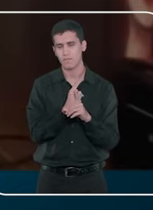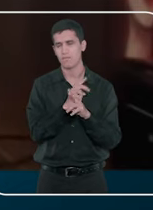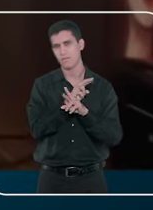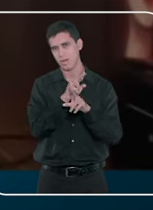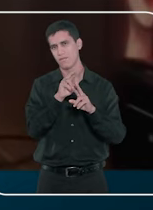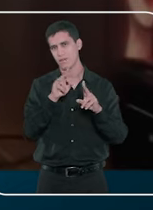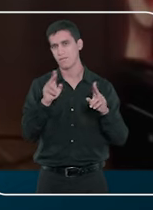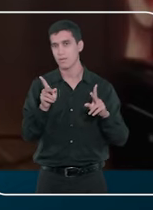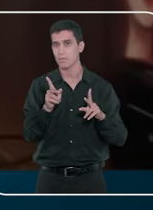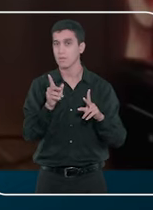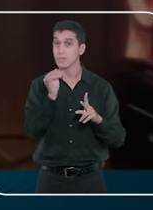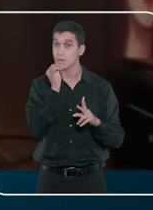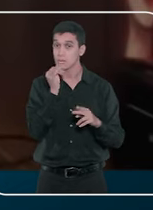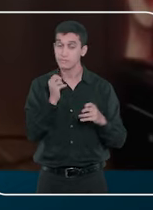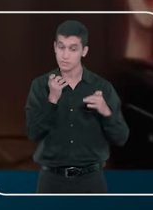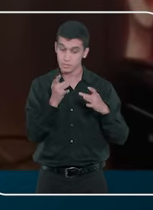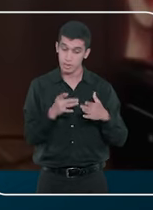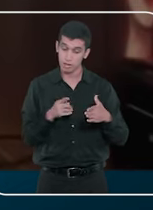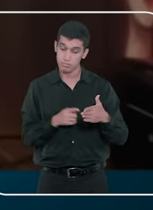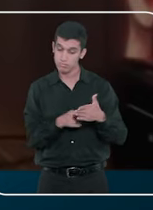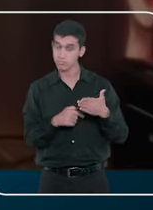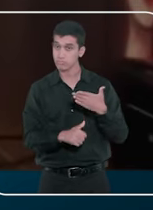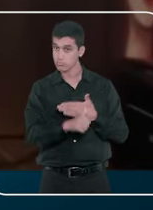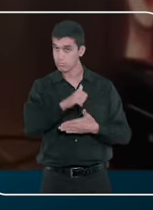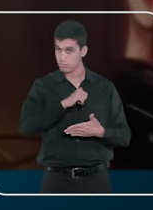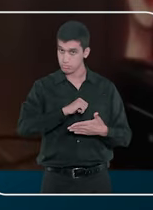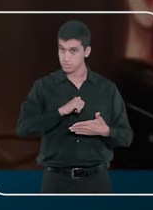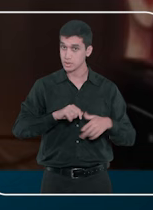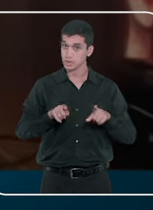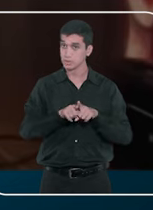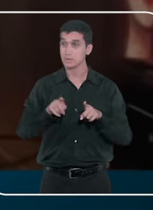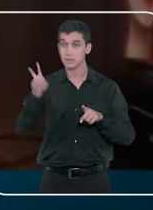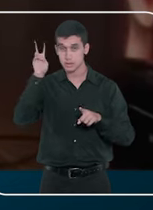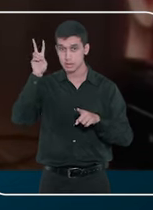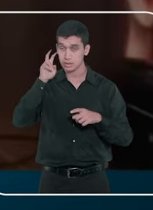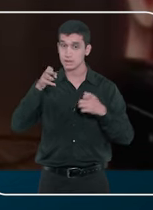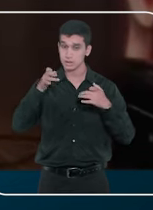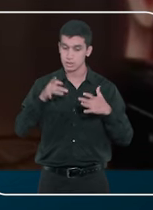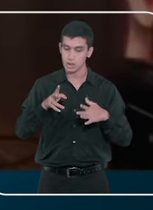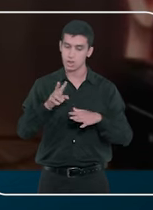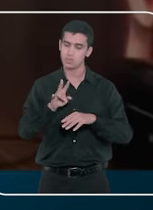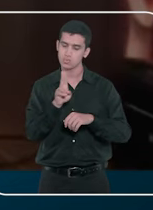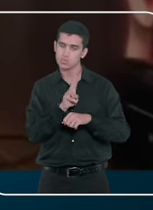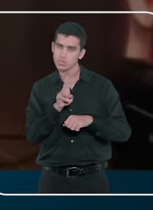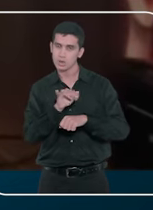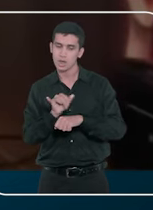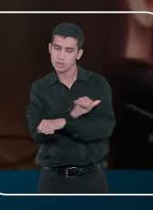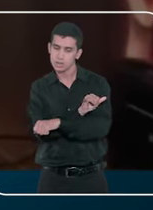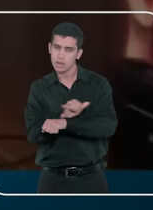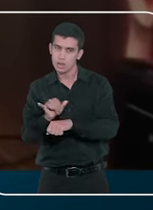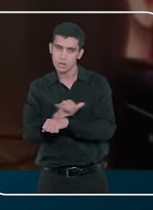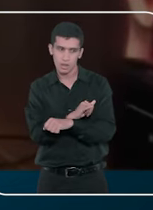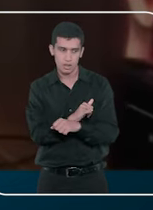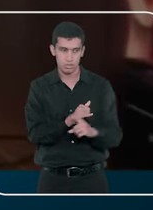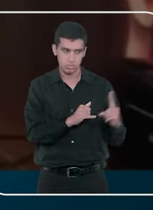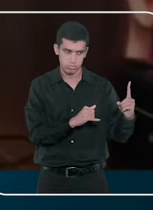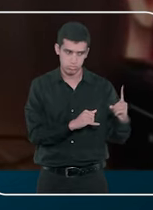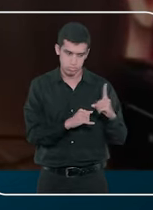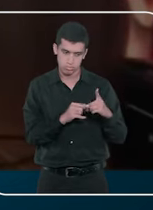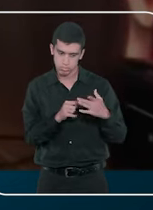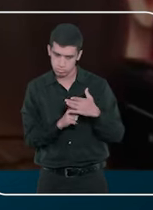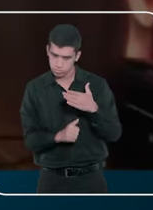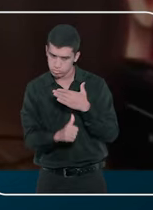nós falamos de colaboração e falamos da utilização de estratégias premiais, nós